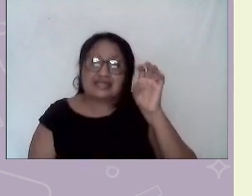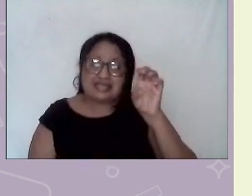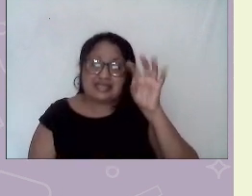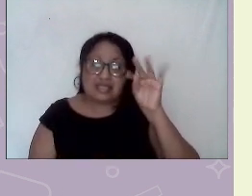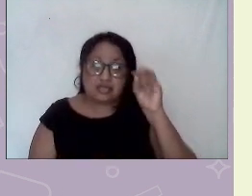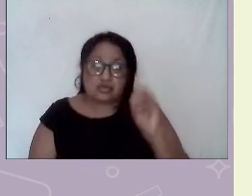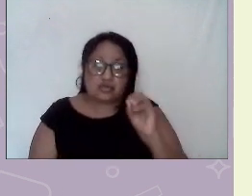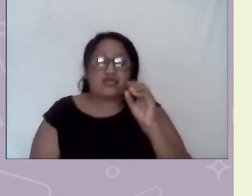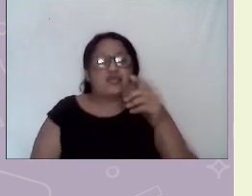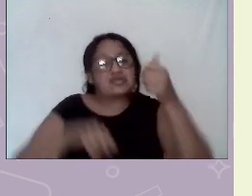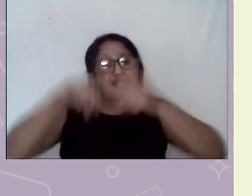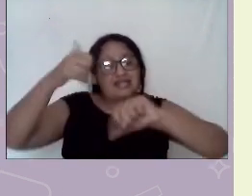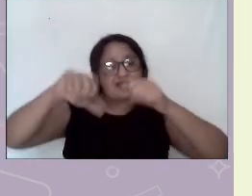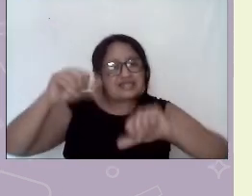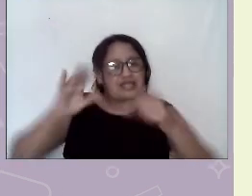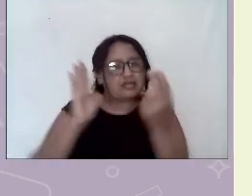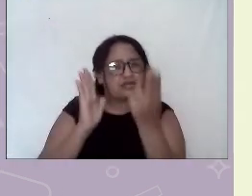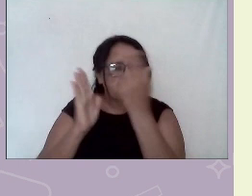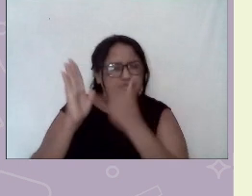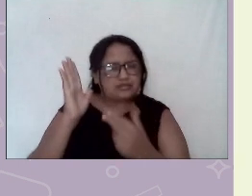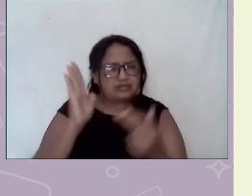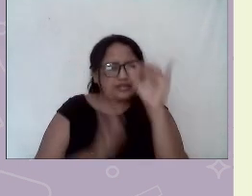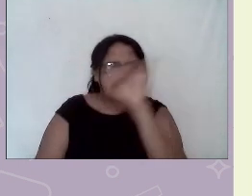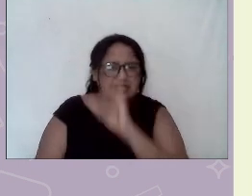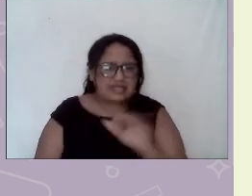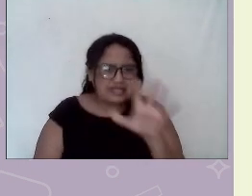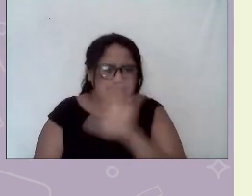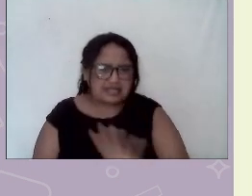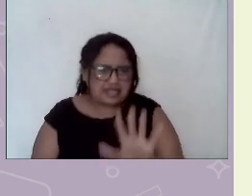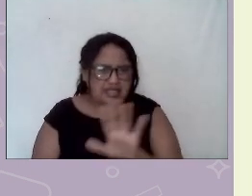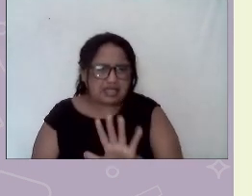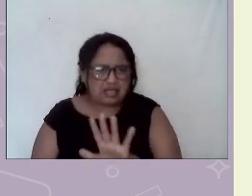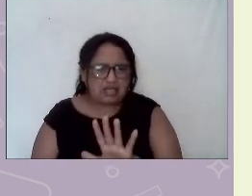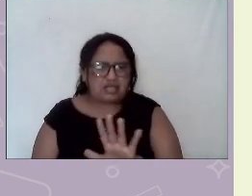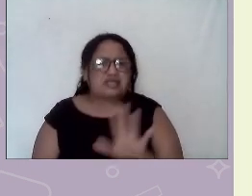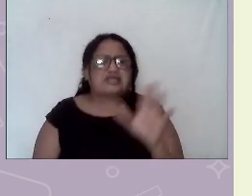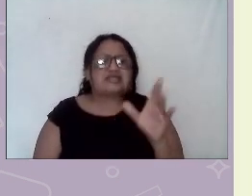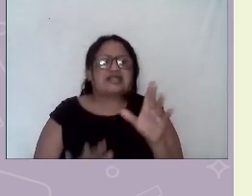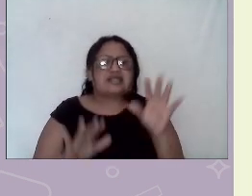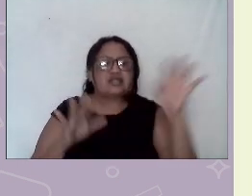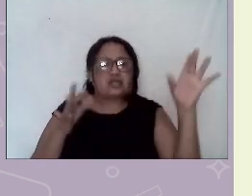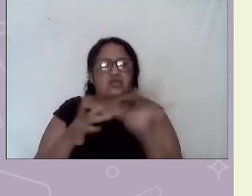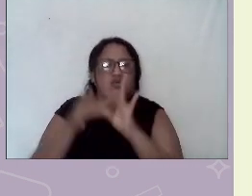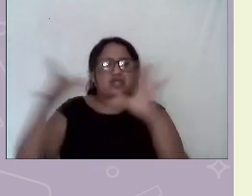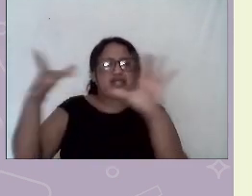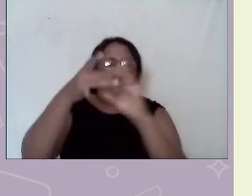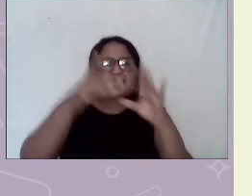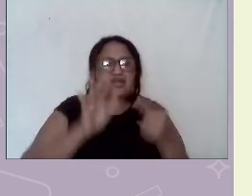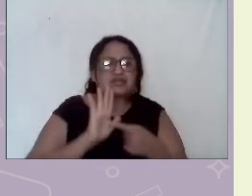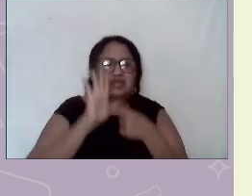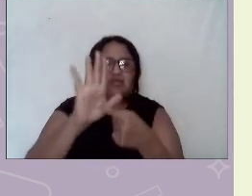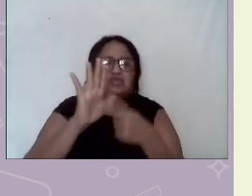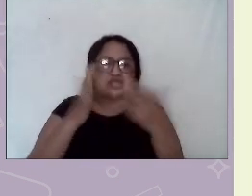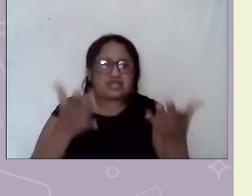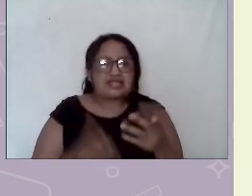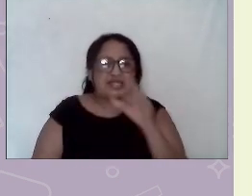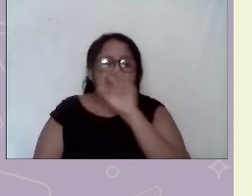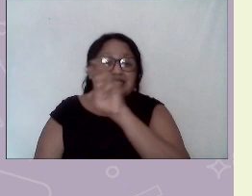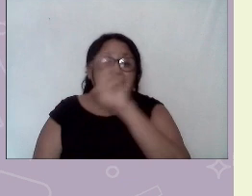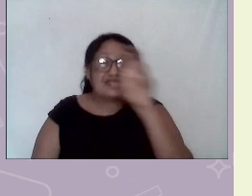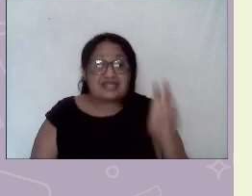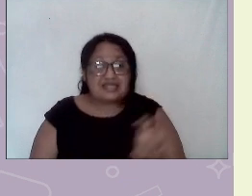certo? o fósforo ligado aos cloros tá certo? como está mostrando aqui há 5 cloros